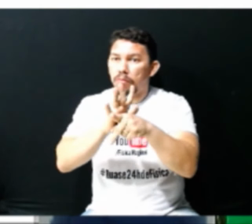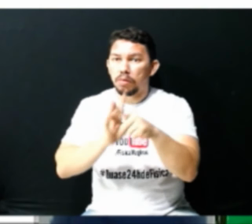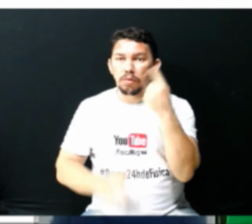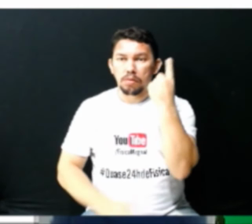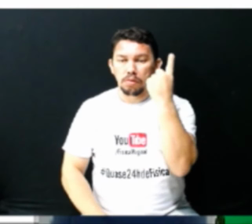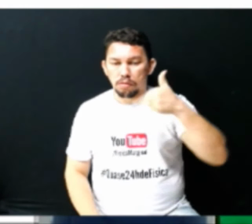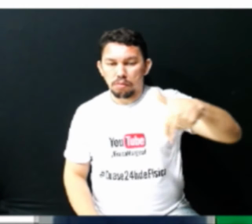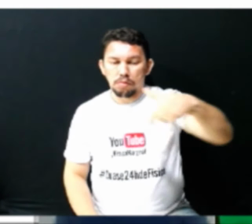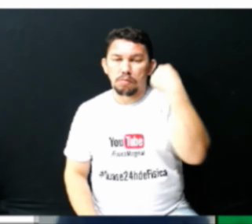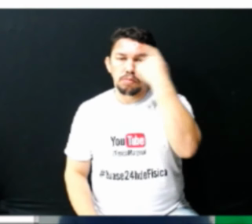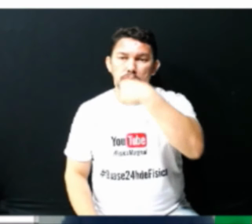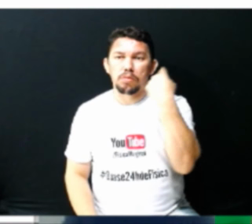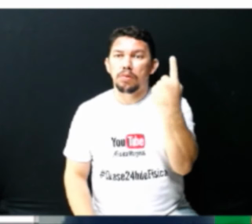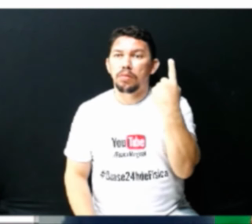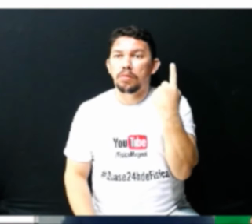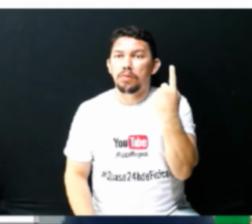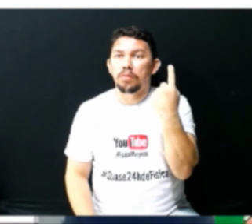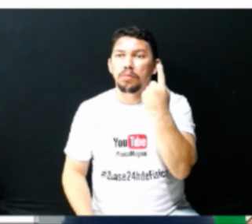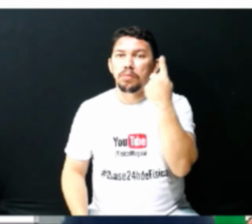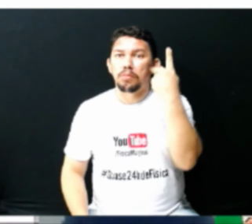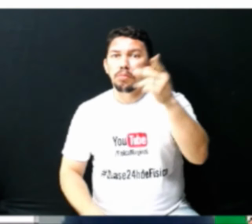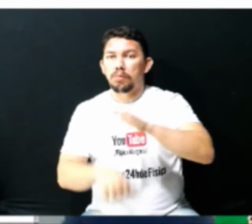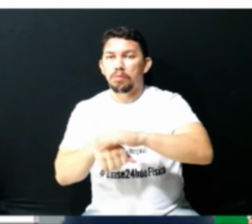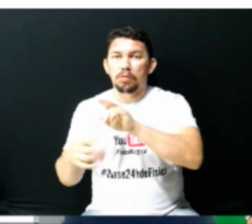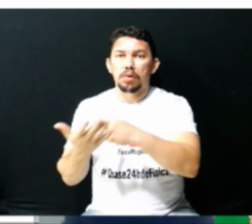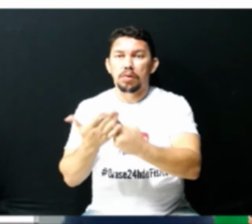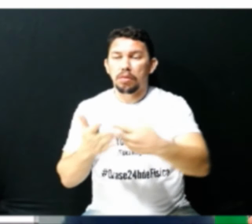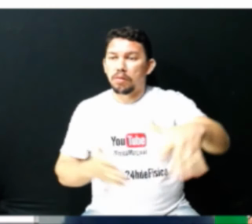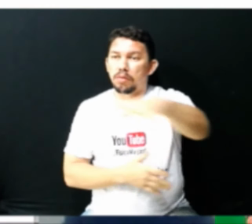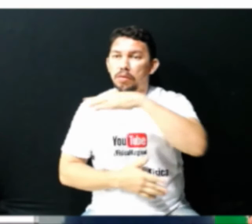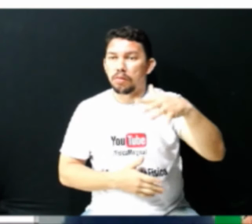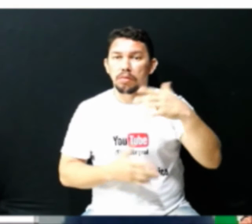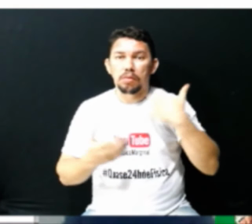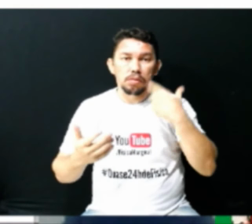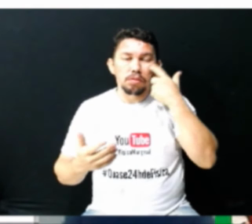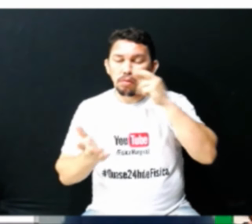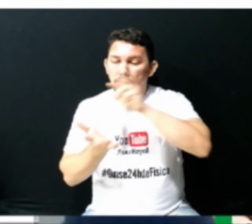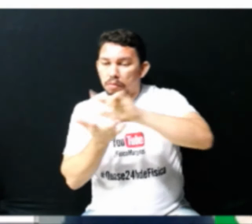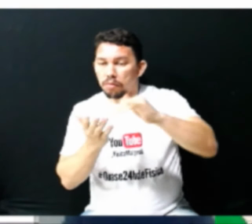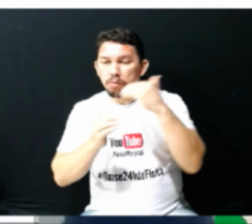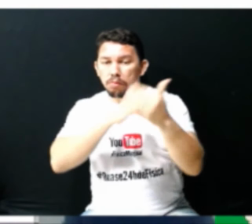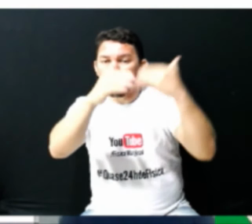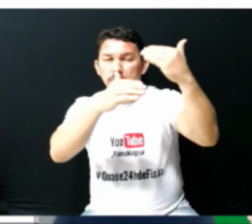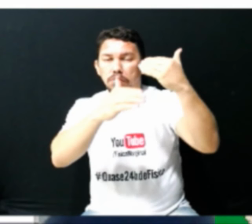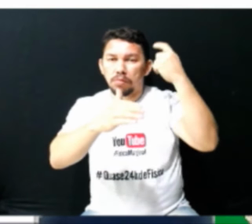hora. É a interpretação que o pessoal faz. Aí tu falou aí do nível de complexidade aumentando, eu lembrei dessa história.